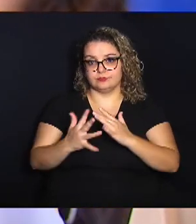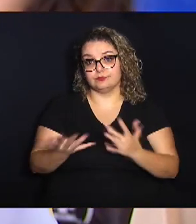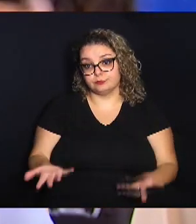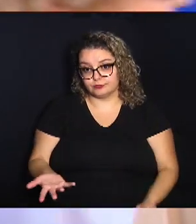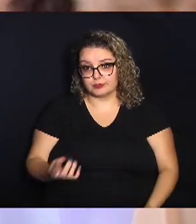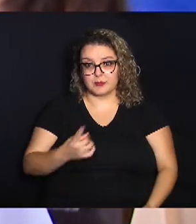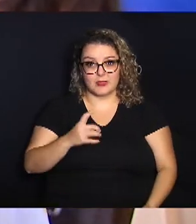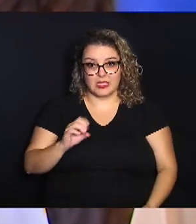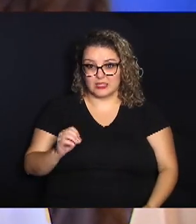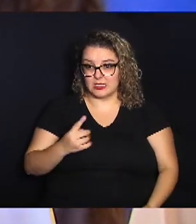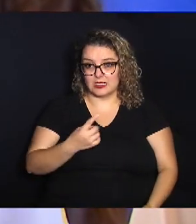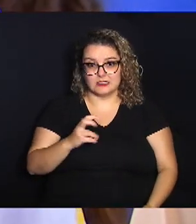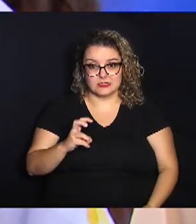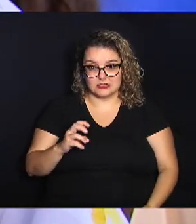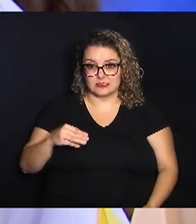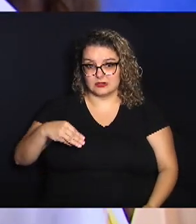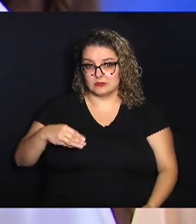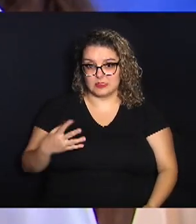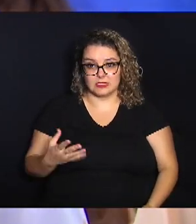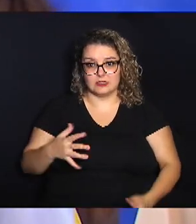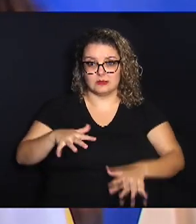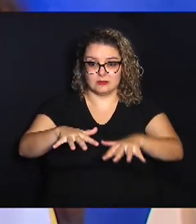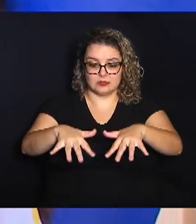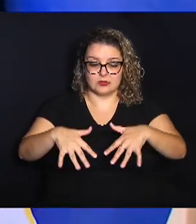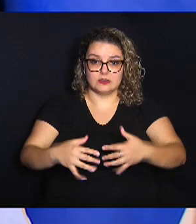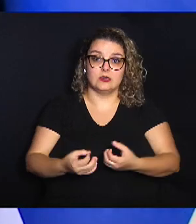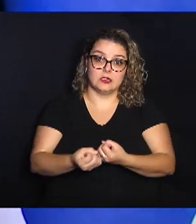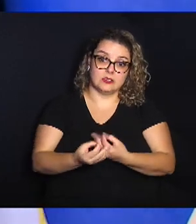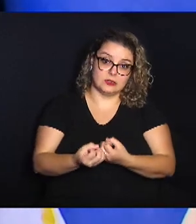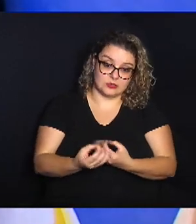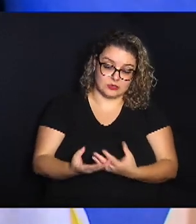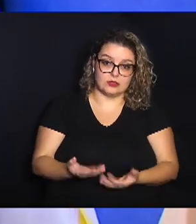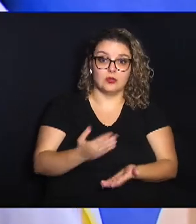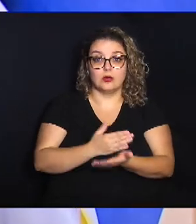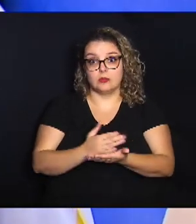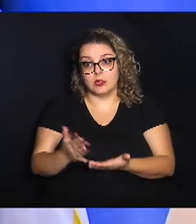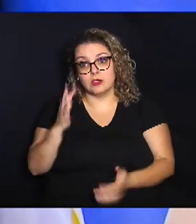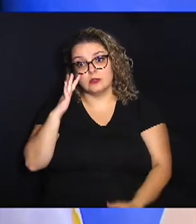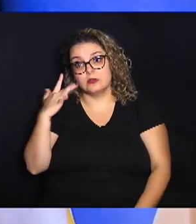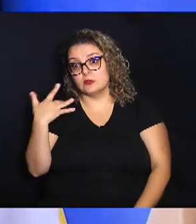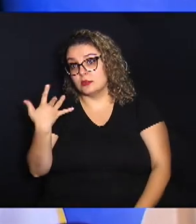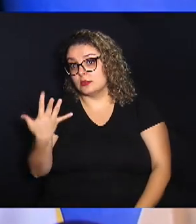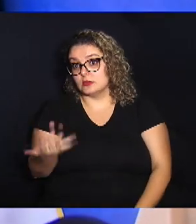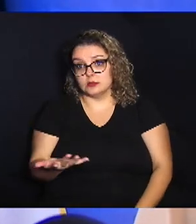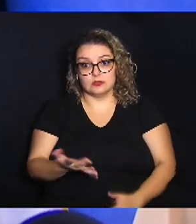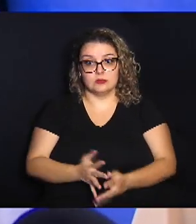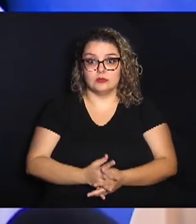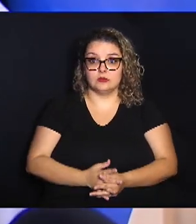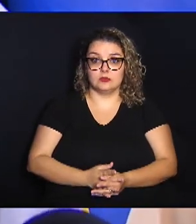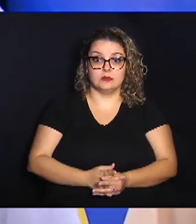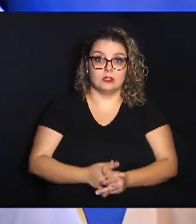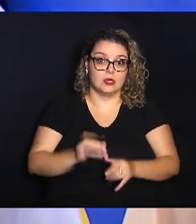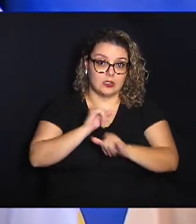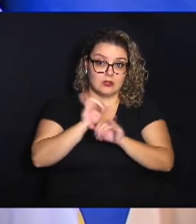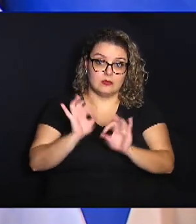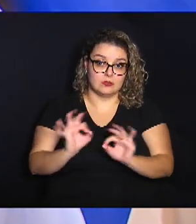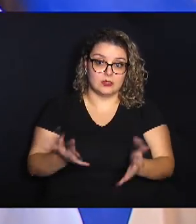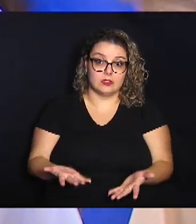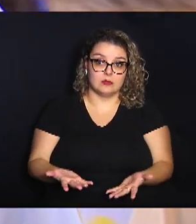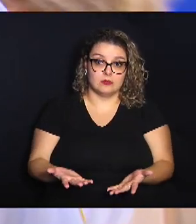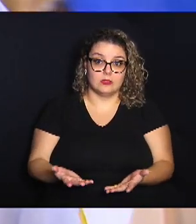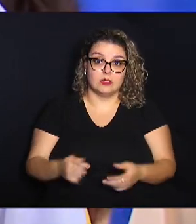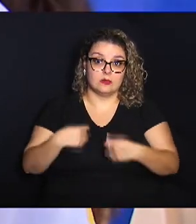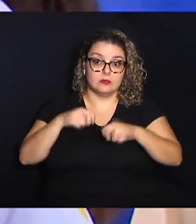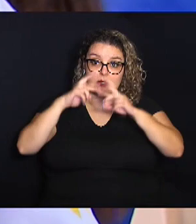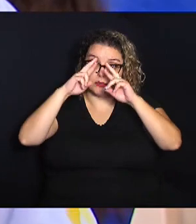10, 15 metros da faixa de pedestre. São informações iniciais, a gente não está aqui afirmando, mas é necessário